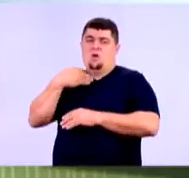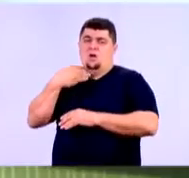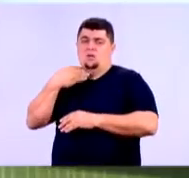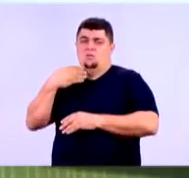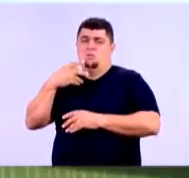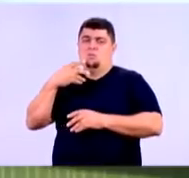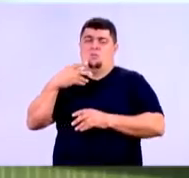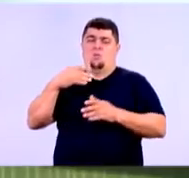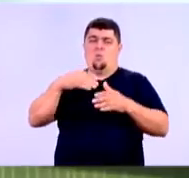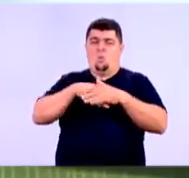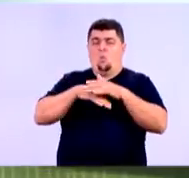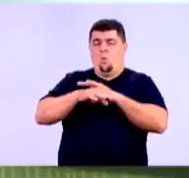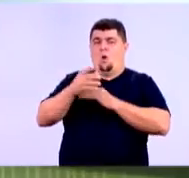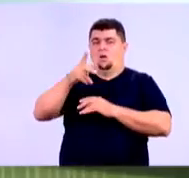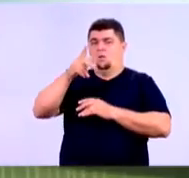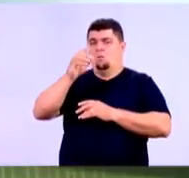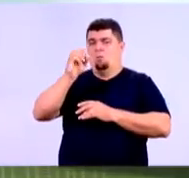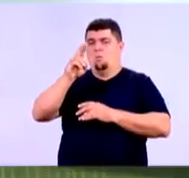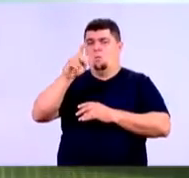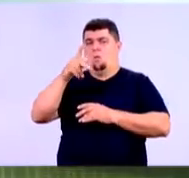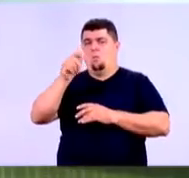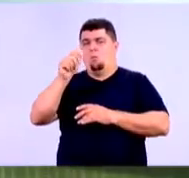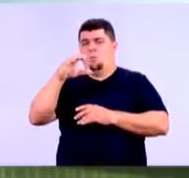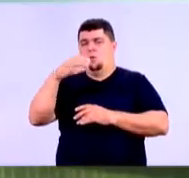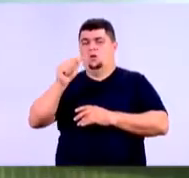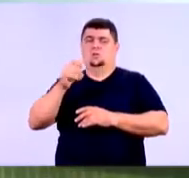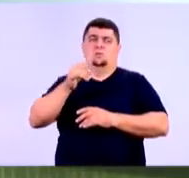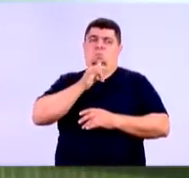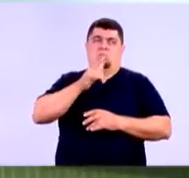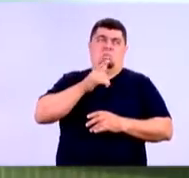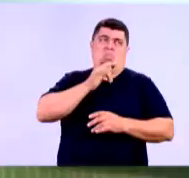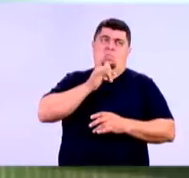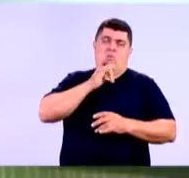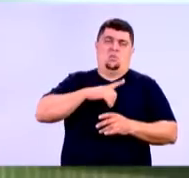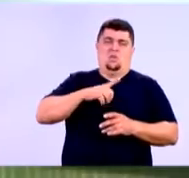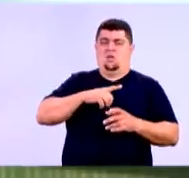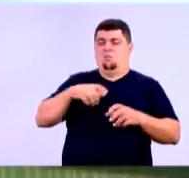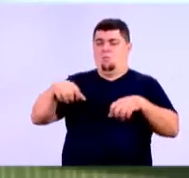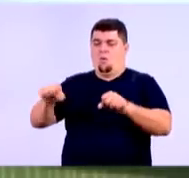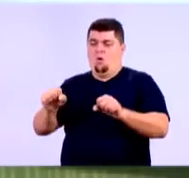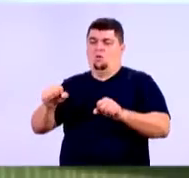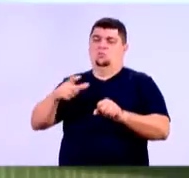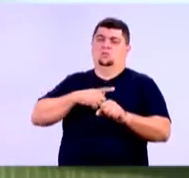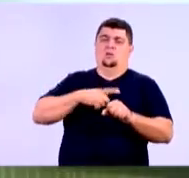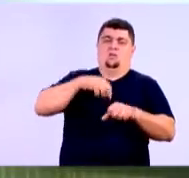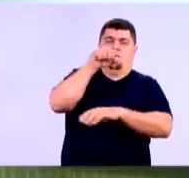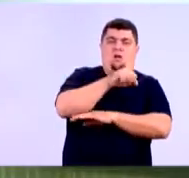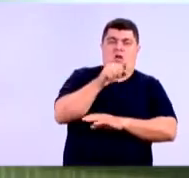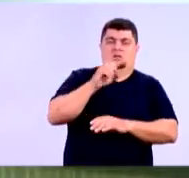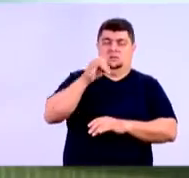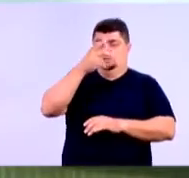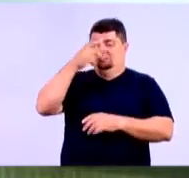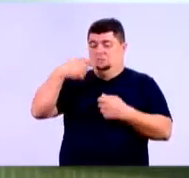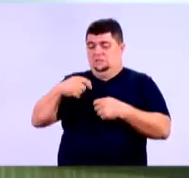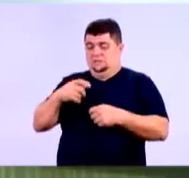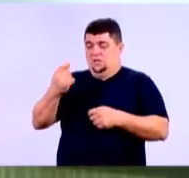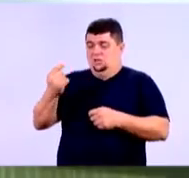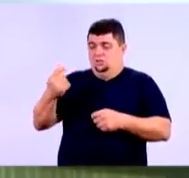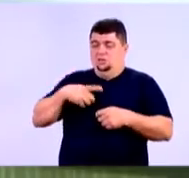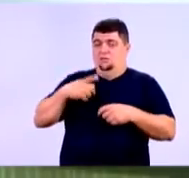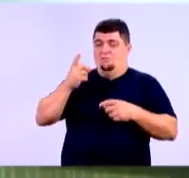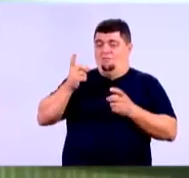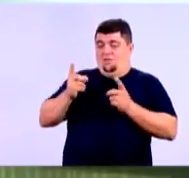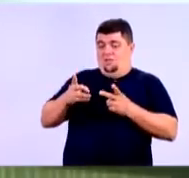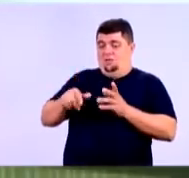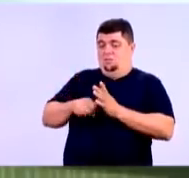poupança, ou ele está numa forma de um carro, uma moto, uma casa, uma coisa que se precisar desse dinheiro está difícil de vender, vai demorar um pouco mais para